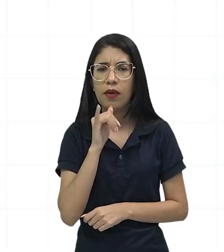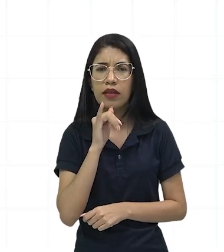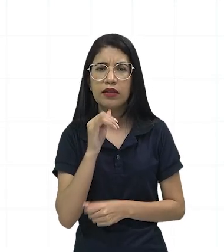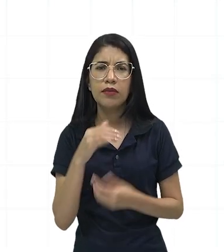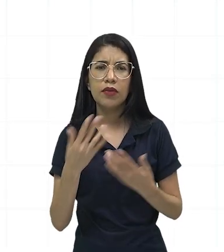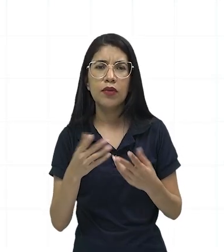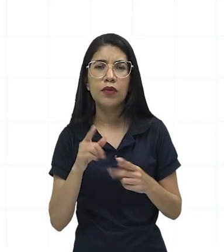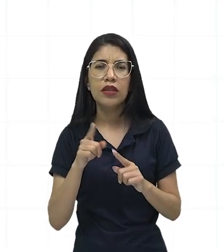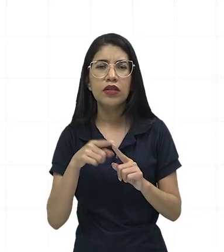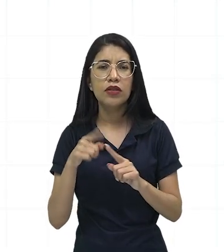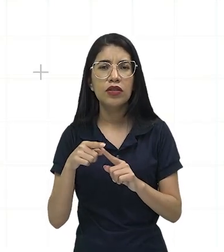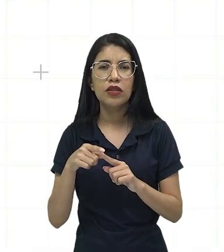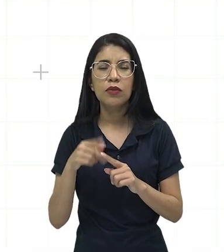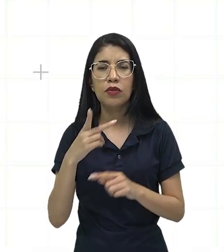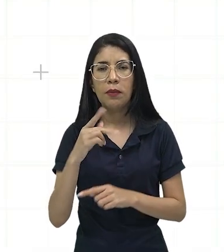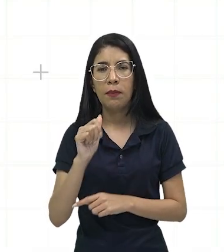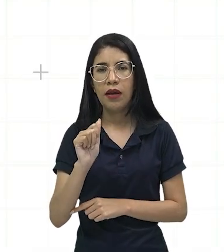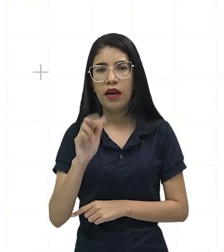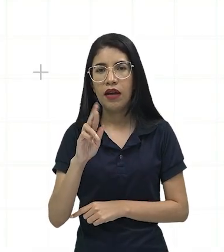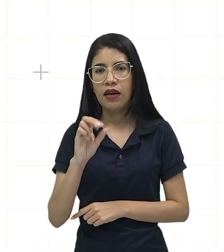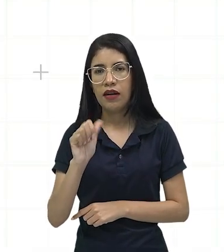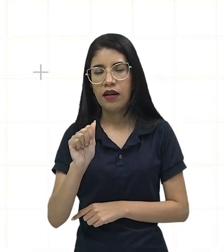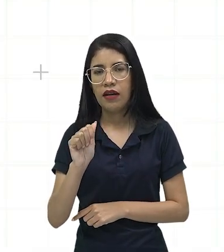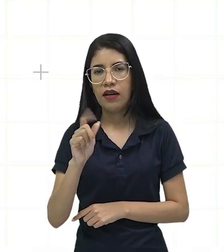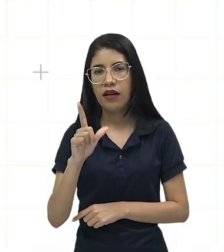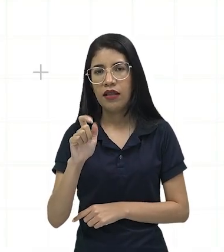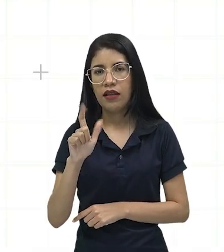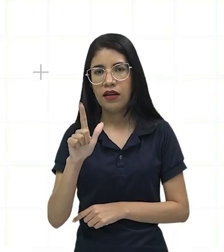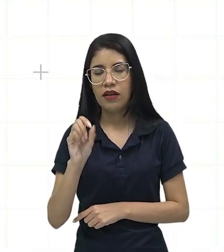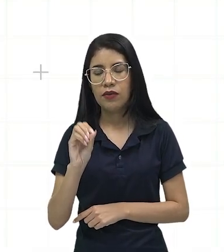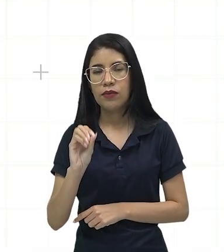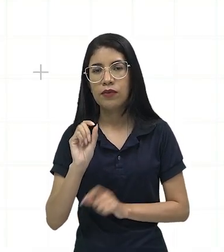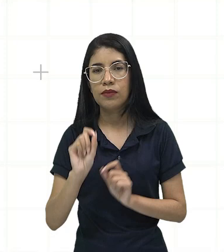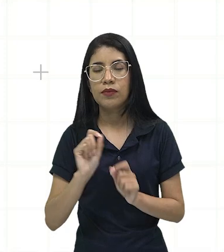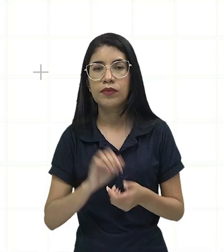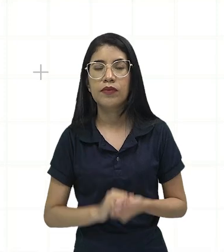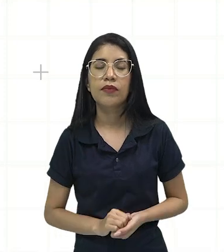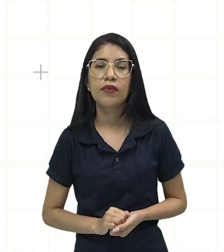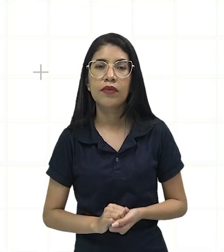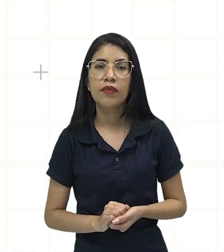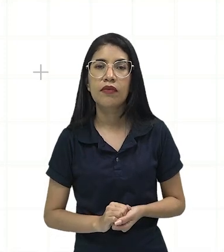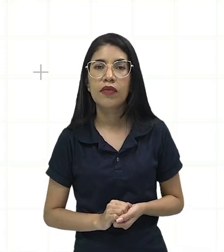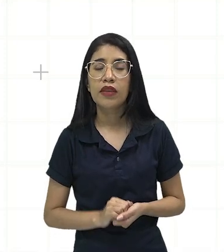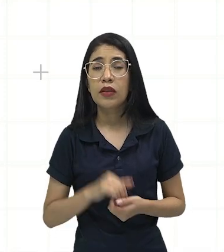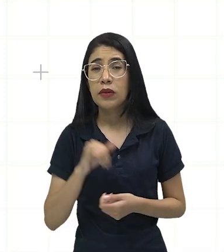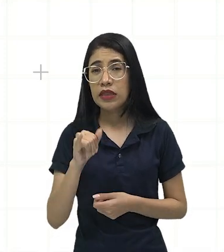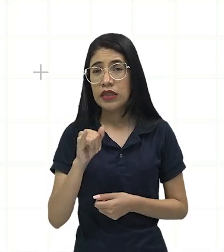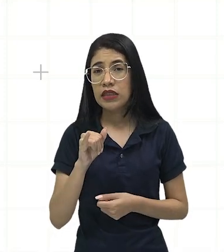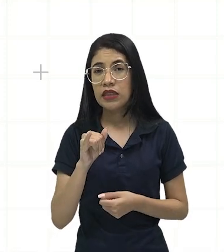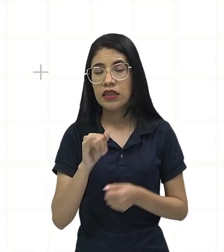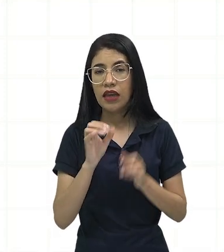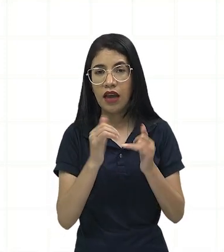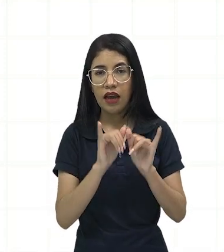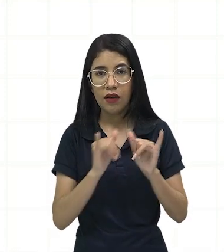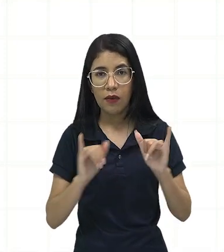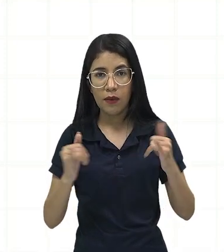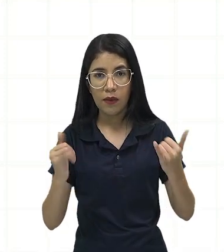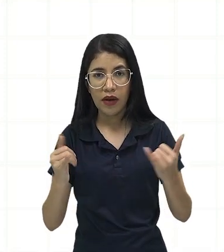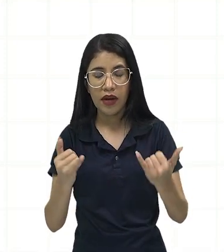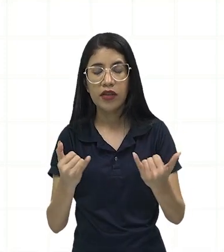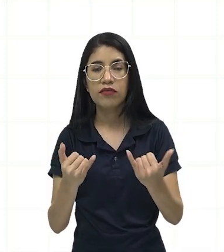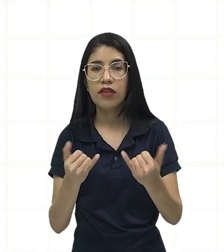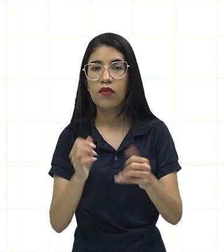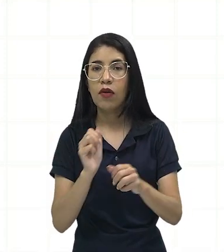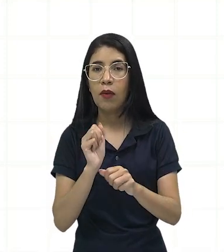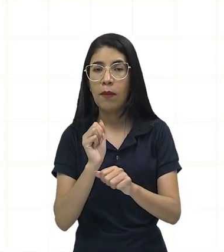em paralelo? O exemplo, gente, é que se eu interromper a corrente elétrica